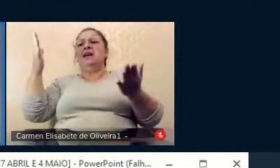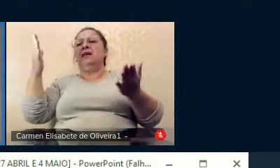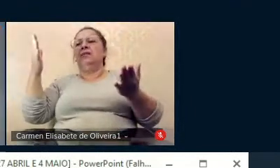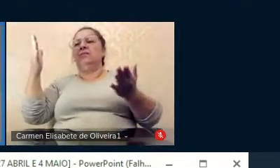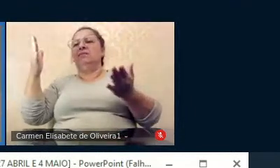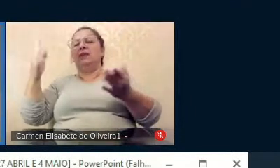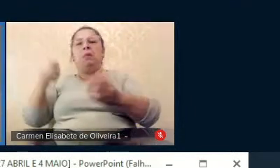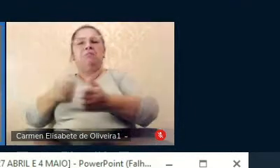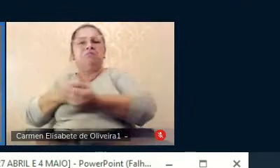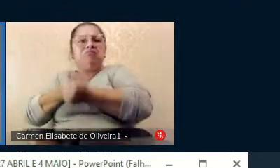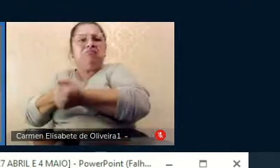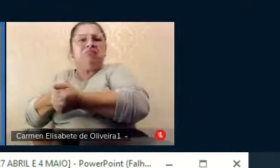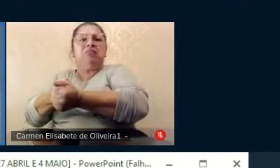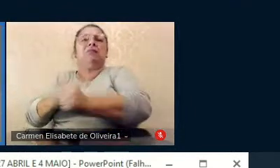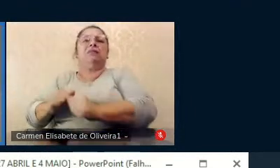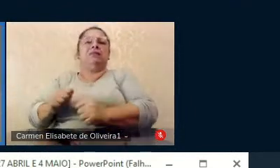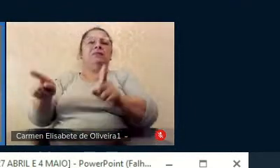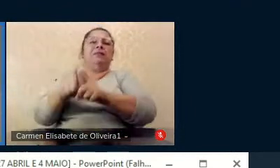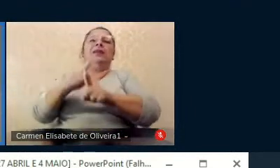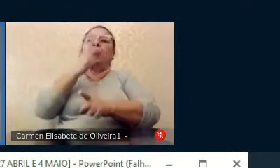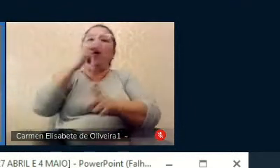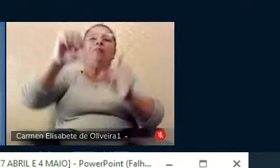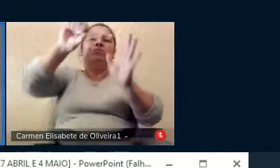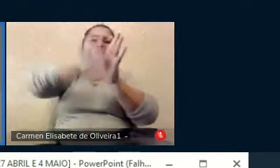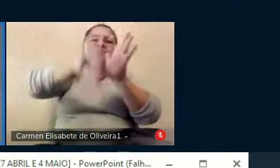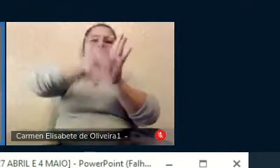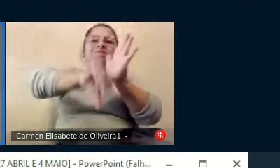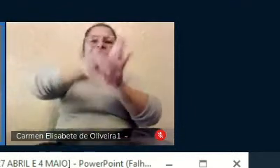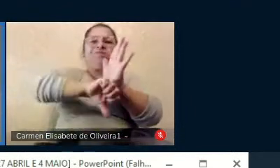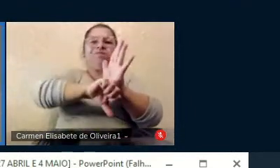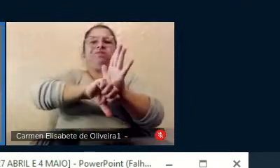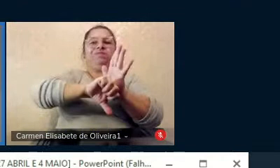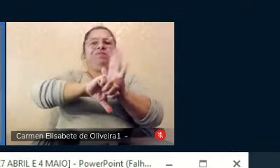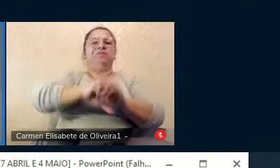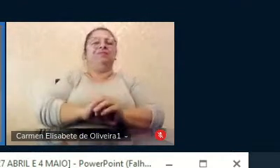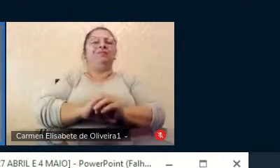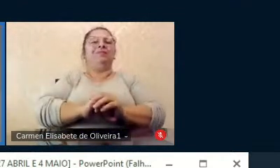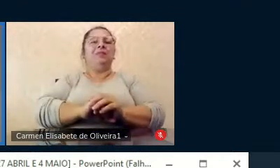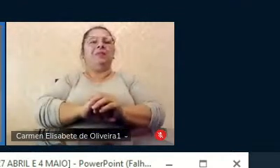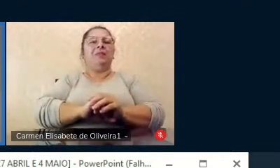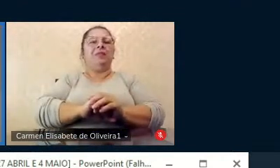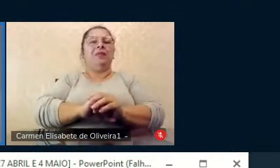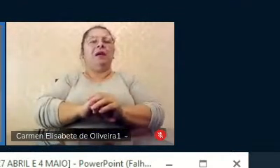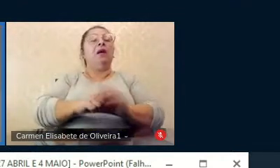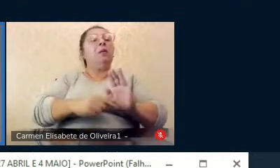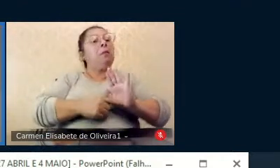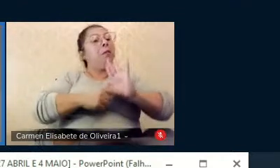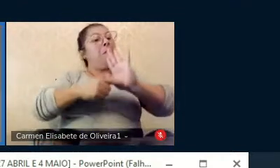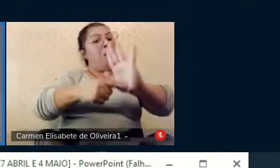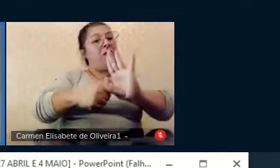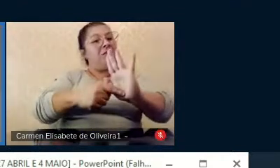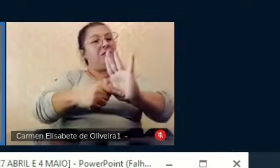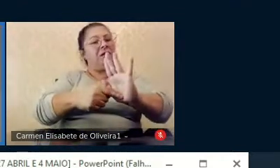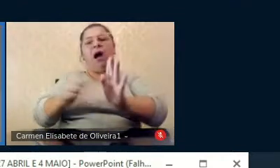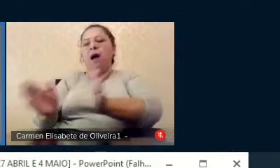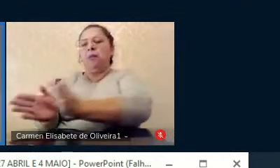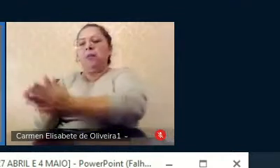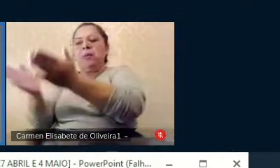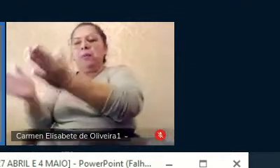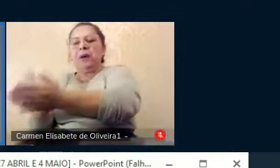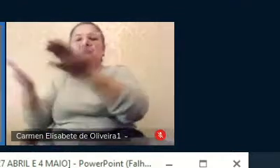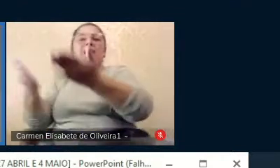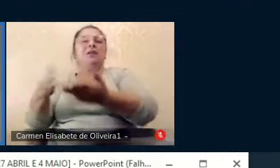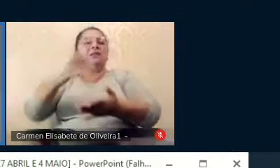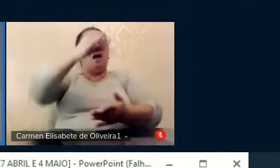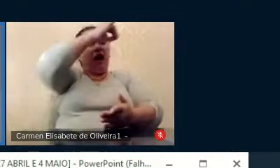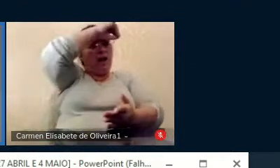crime. Então, como exemplo dessa literatura perseguida, né, que mostra a questão da pobreza, da ignorância, da